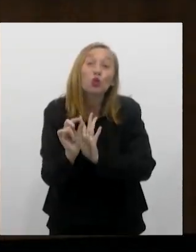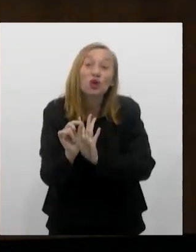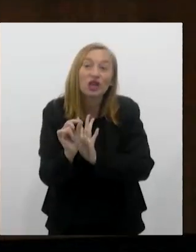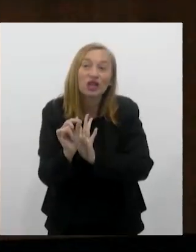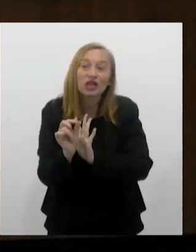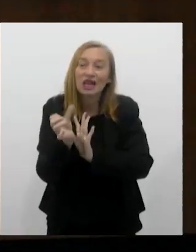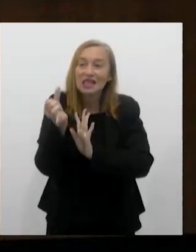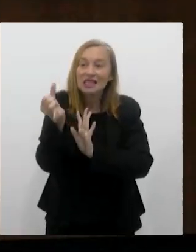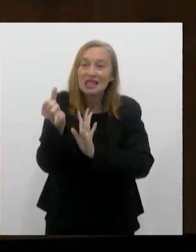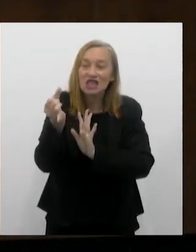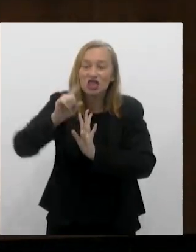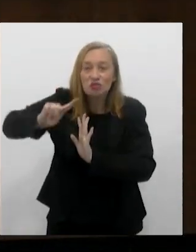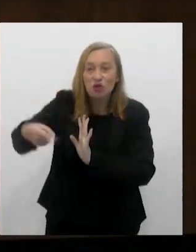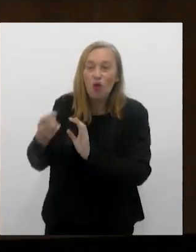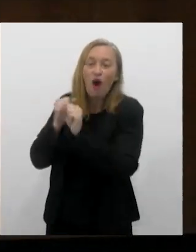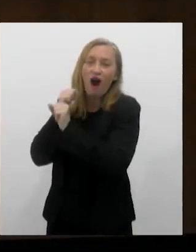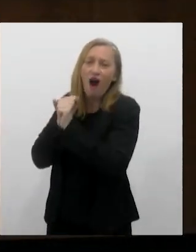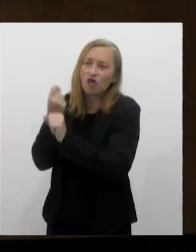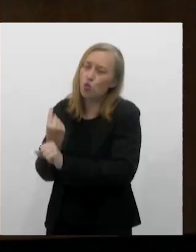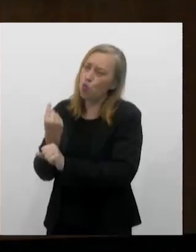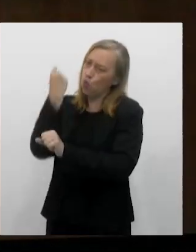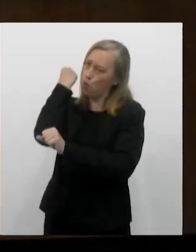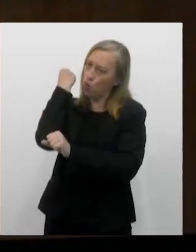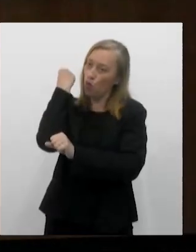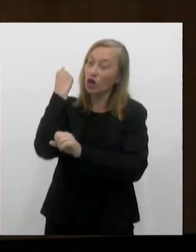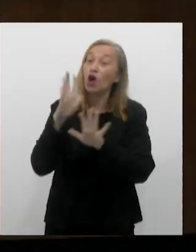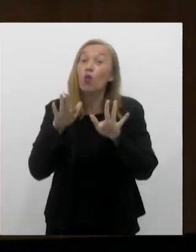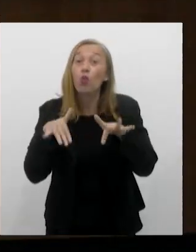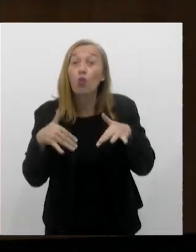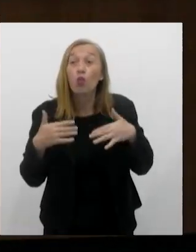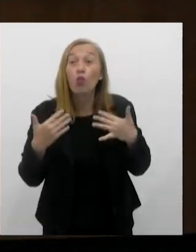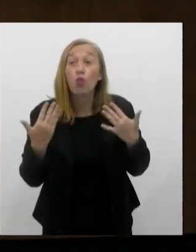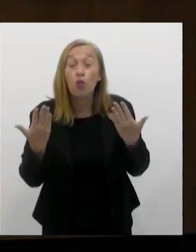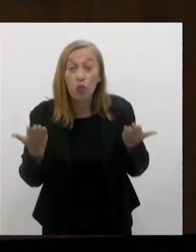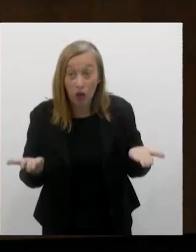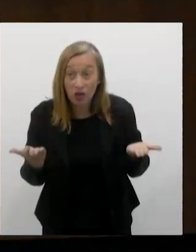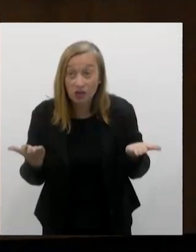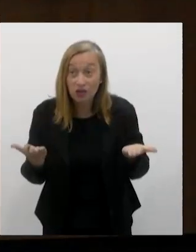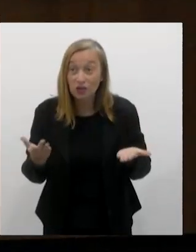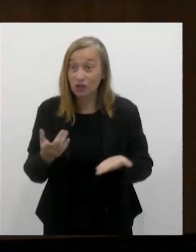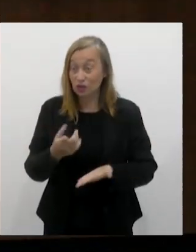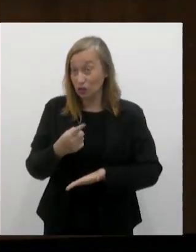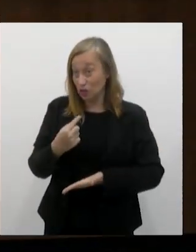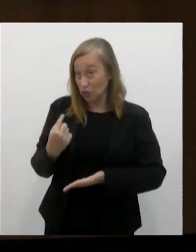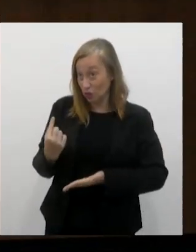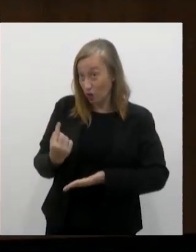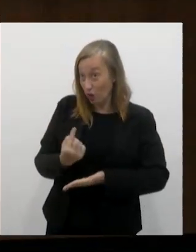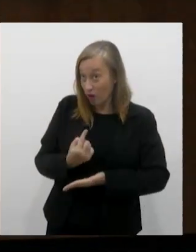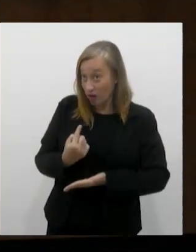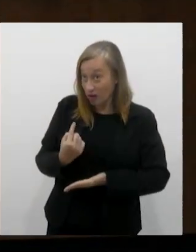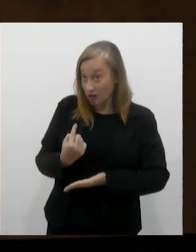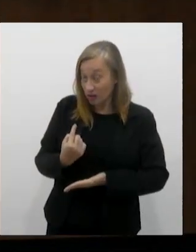a 6.000 anos atrás, quando nós éramos ainda